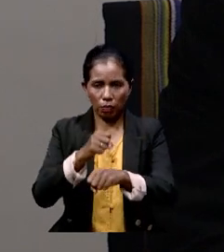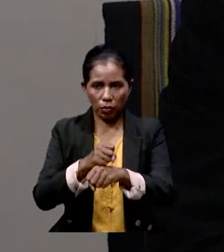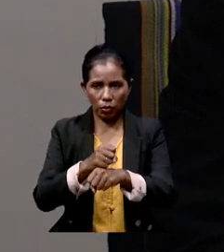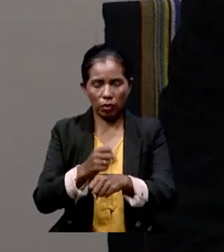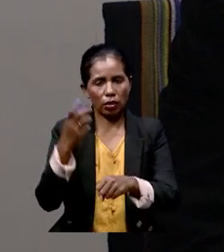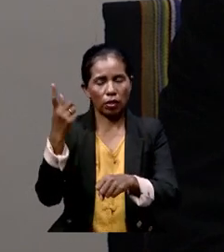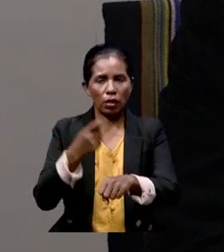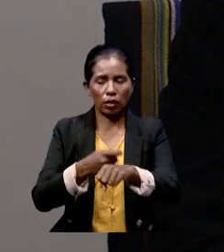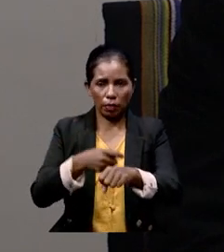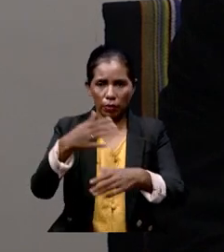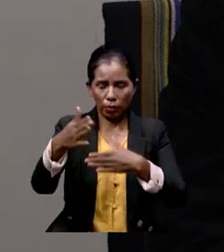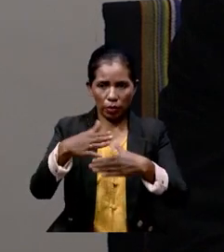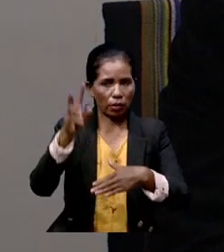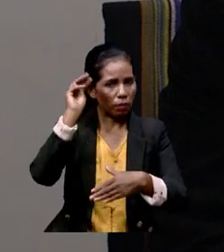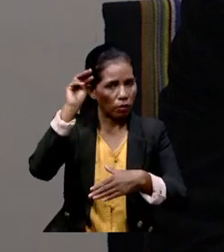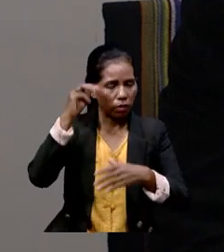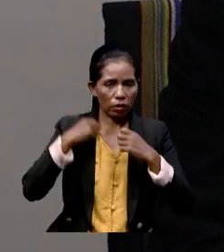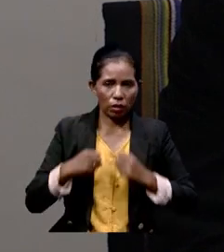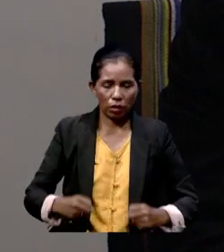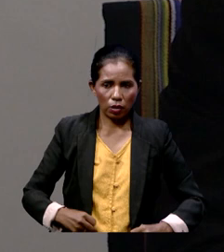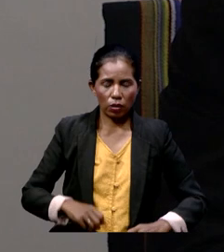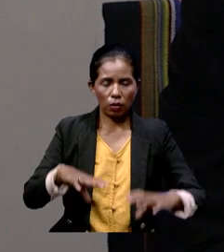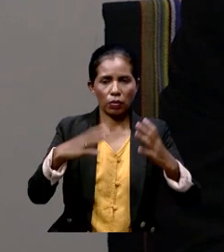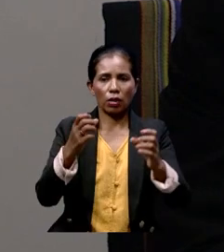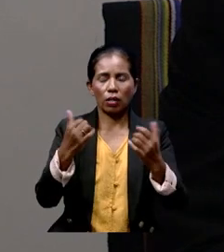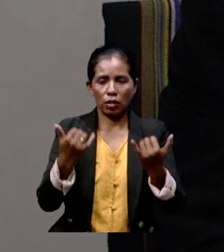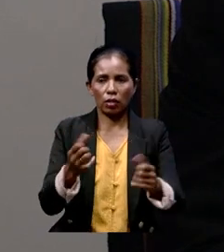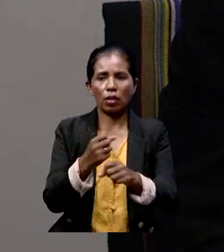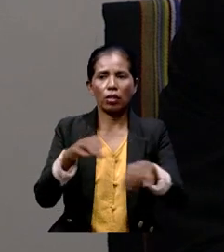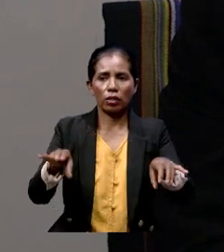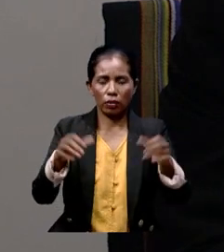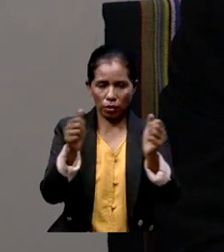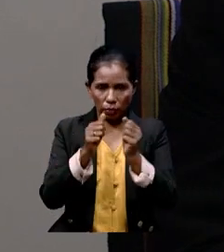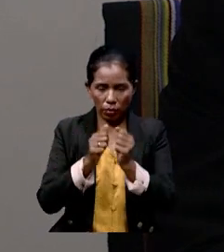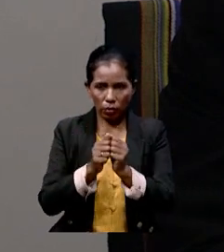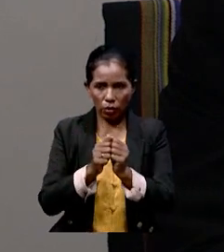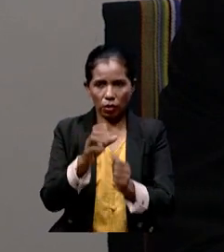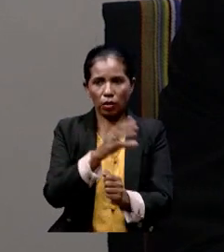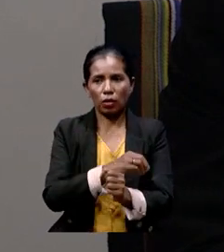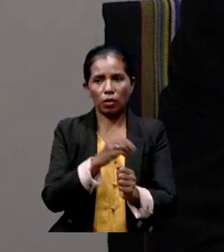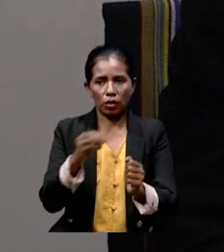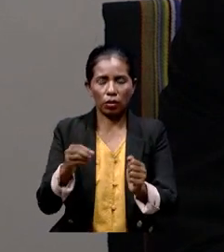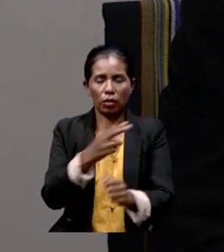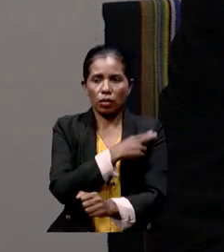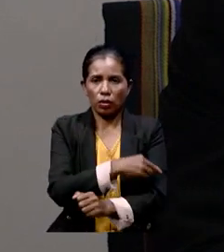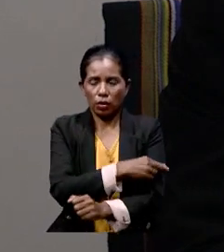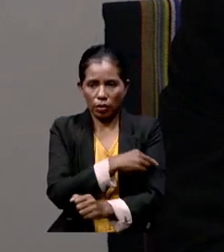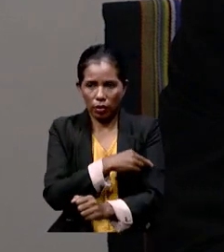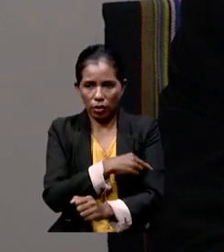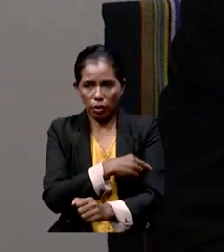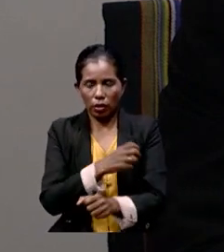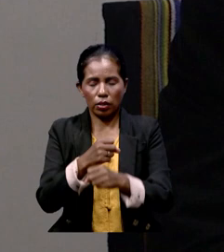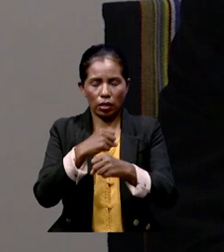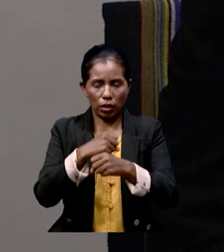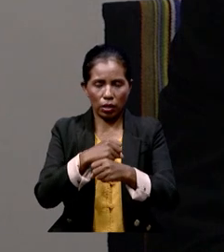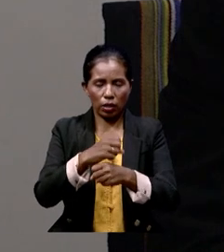ia tempo badak Ministério da Saúde comissão ita ne se halo fali colaboração ho Royal Darwin Hospital. Se halo mos